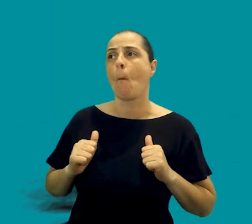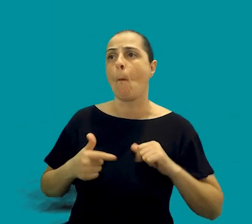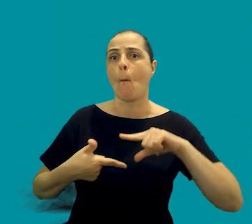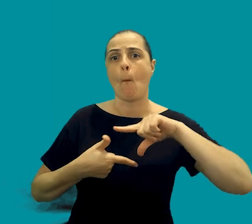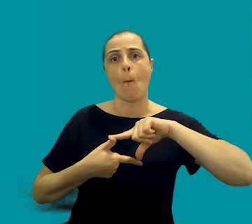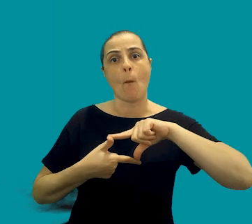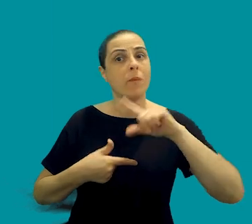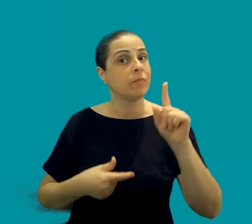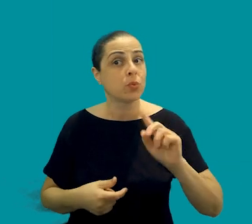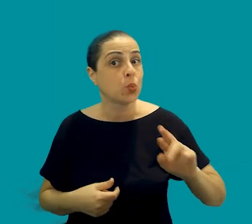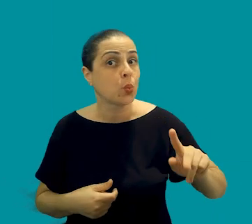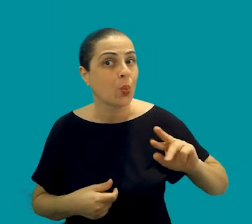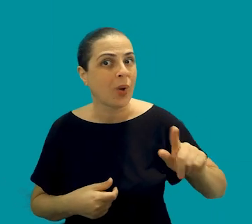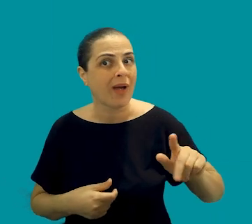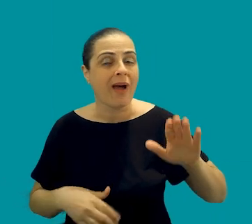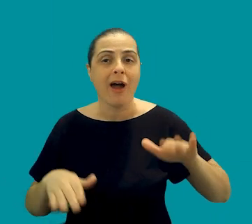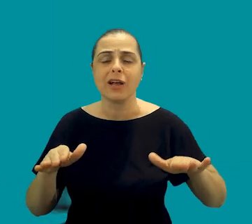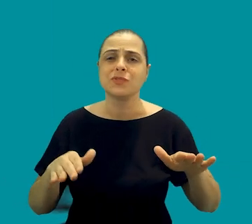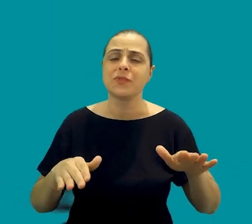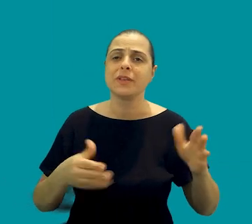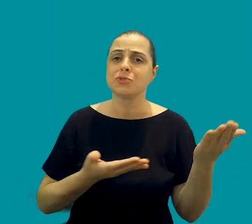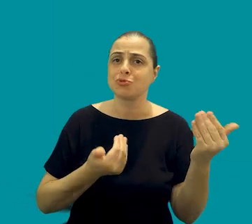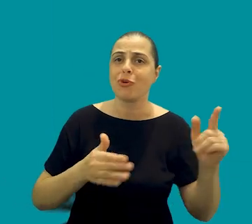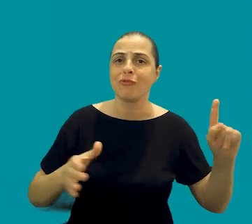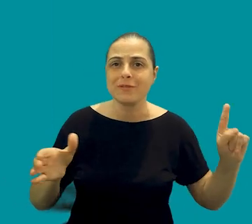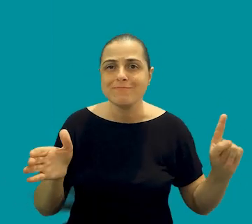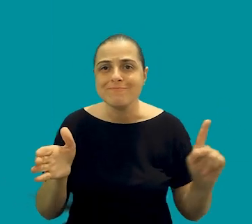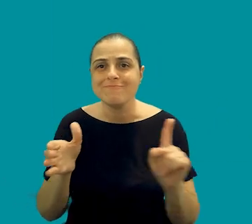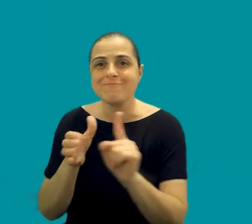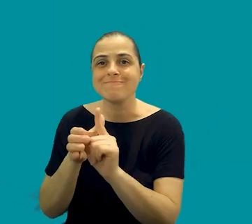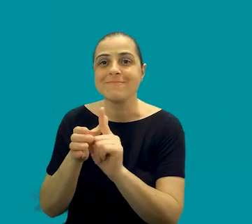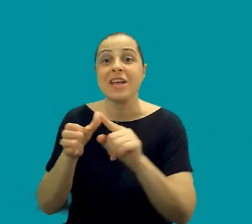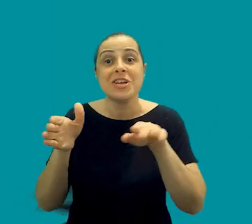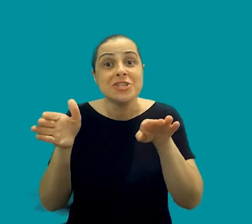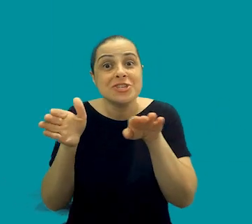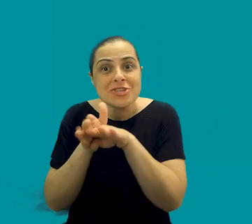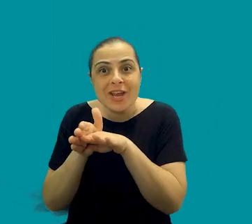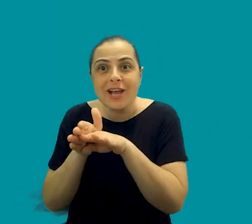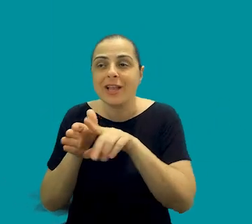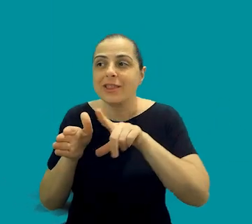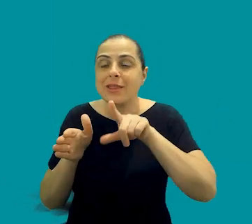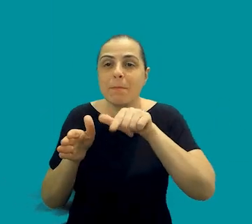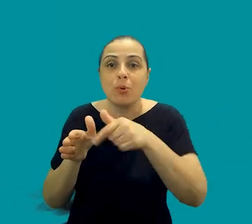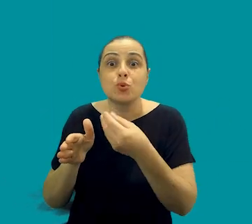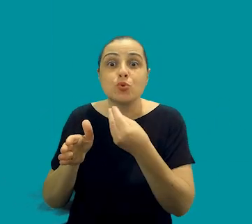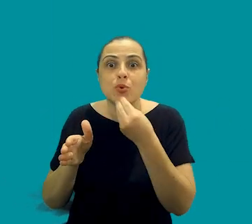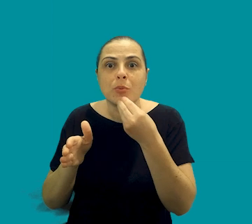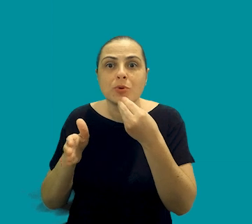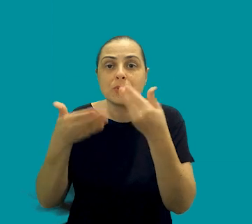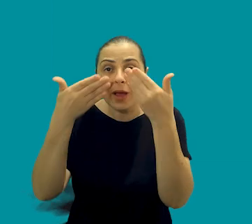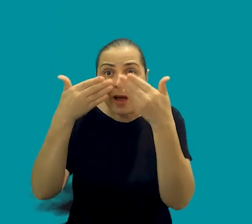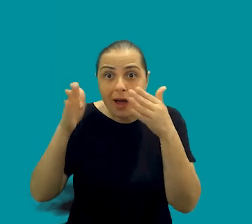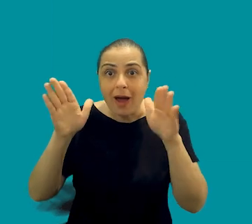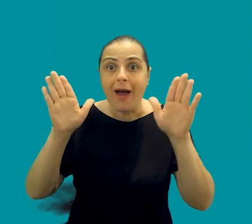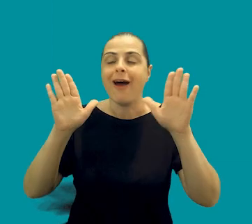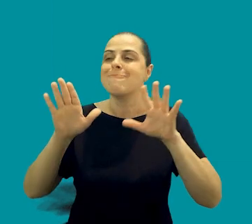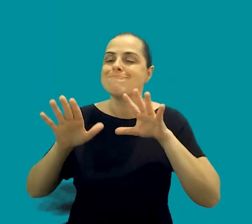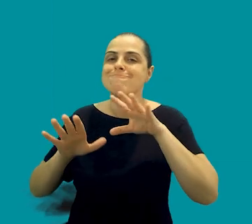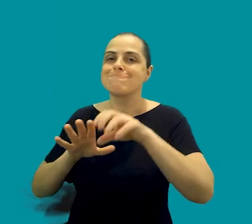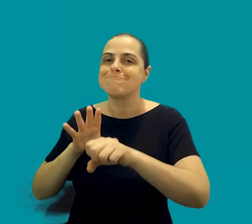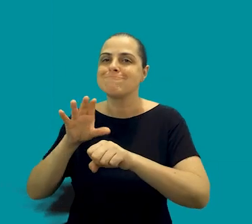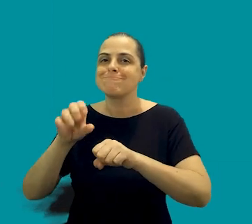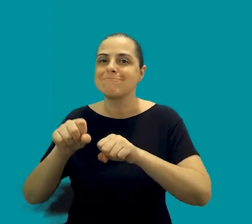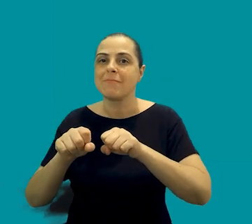quando acontecer, né, eles chegam desse jeito, assim, mas eles vão ganhando espaço, né, é impressionante como alguém estando